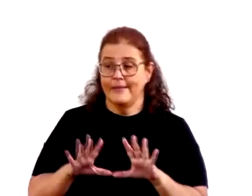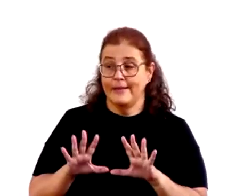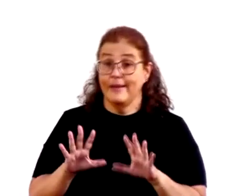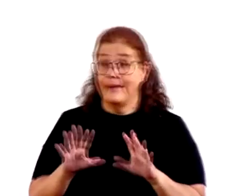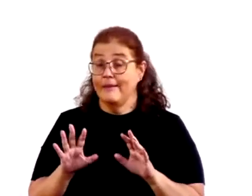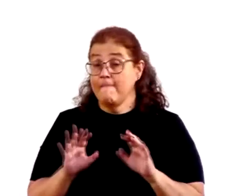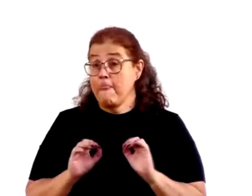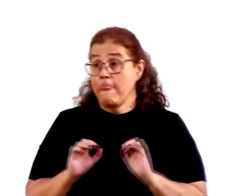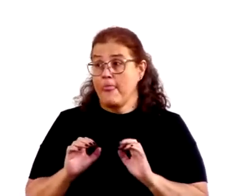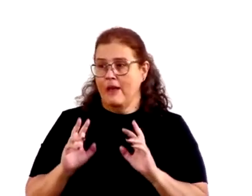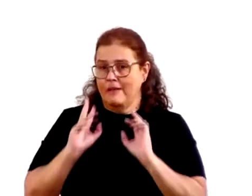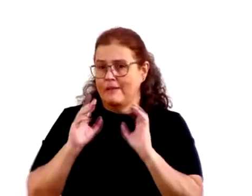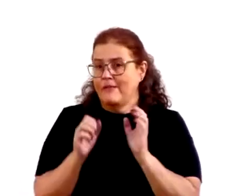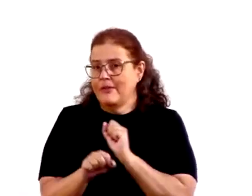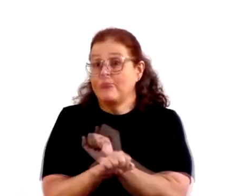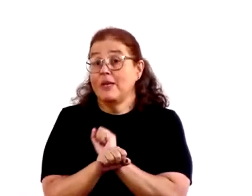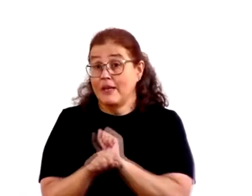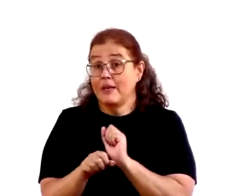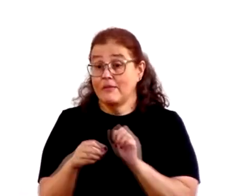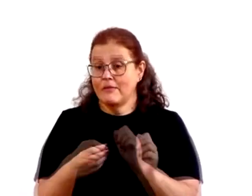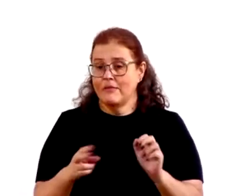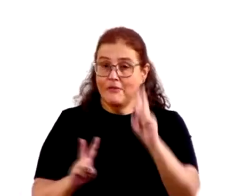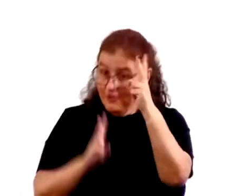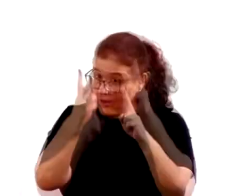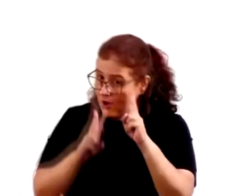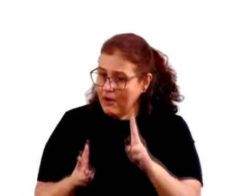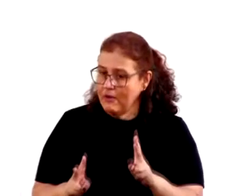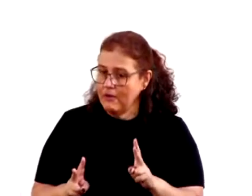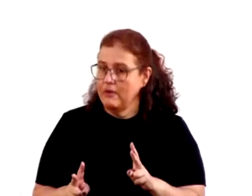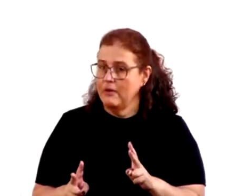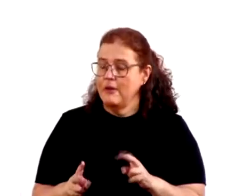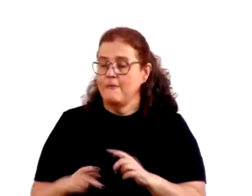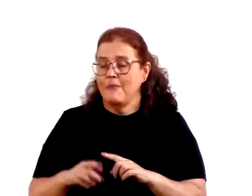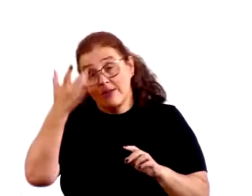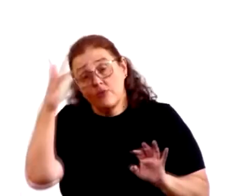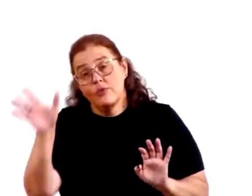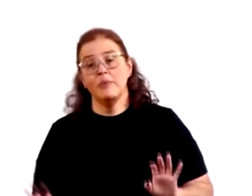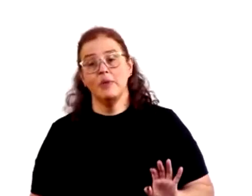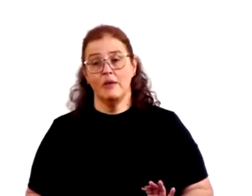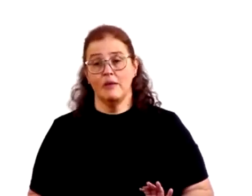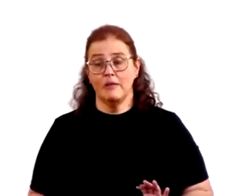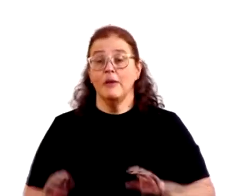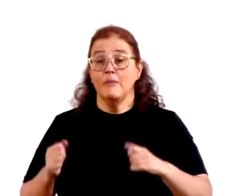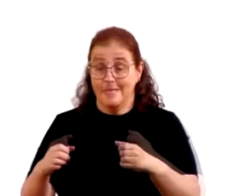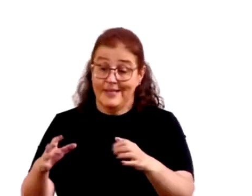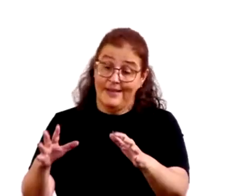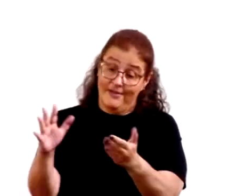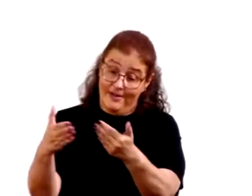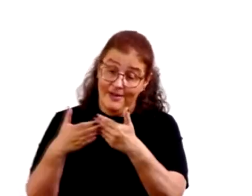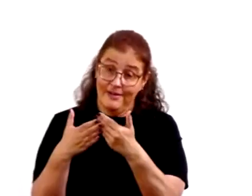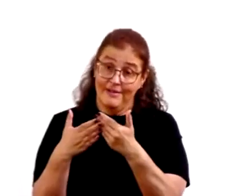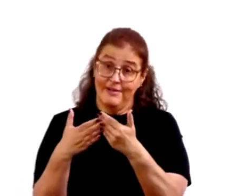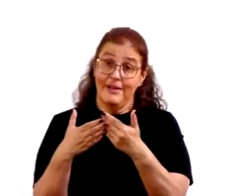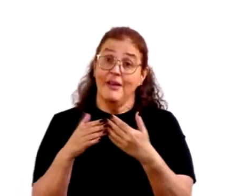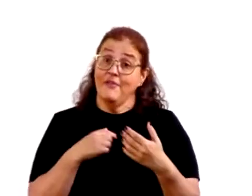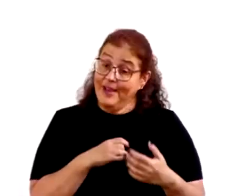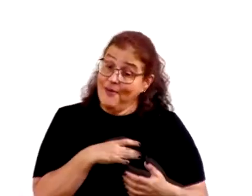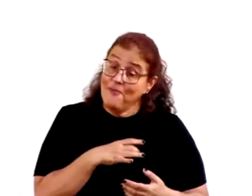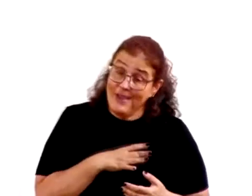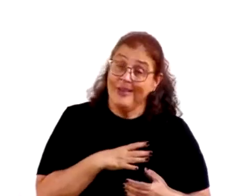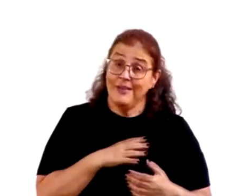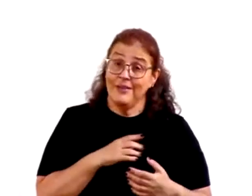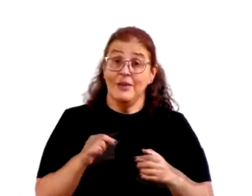vejam só, o que esse salmo quer dizer então? Que o rei já saiu à batalha, que o rei já